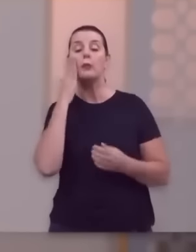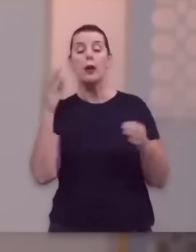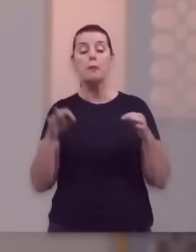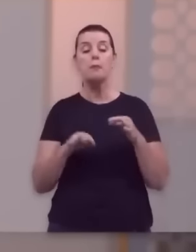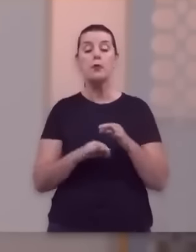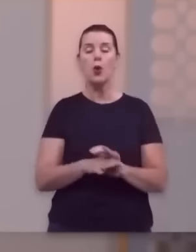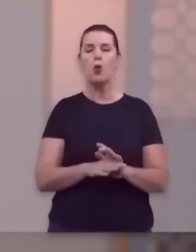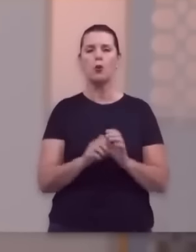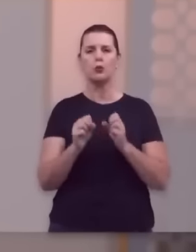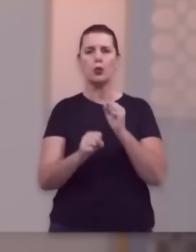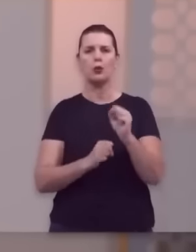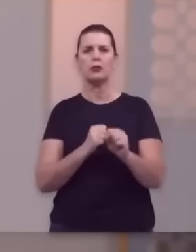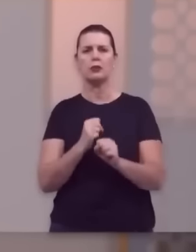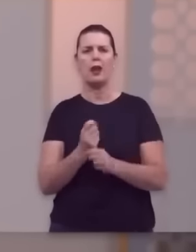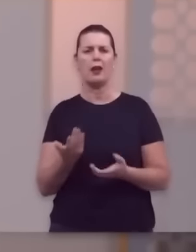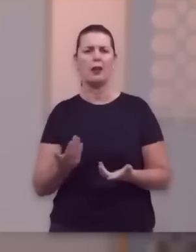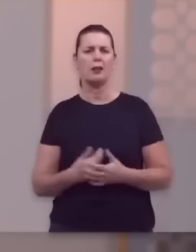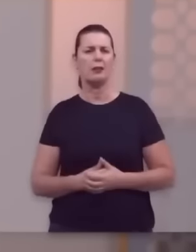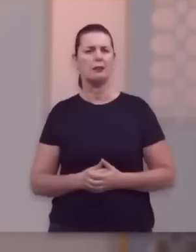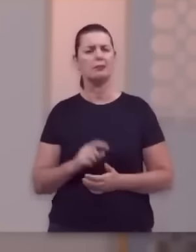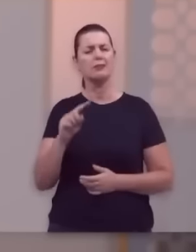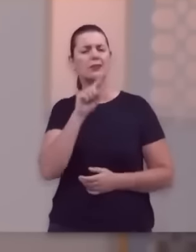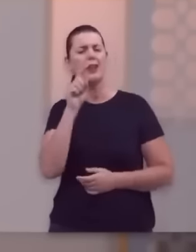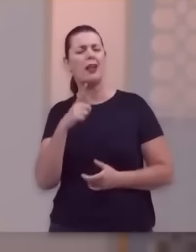ou será que nós temos pistas